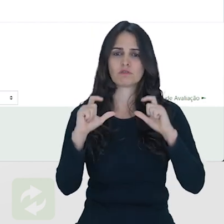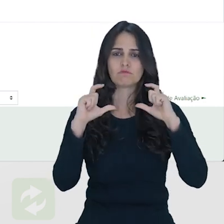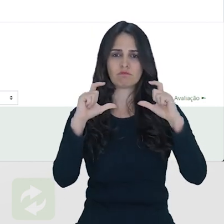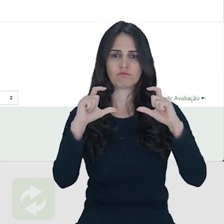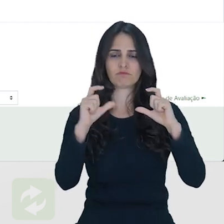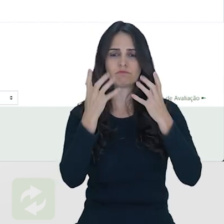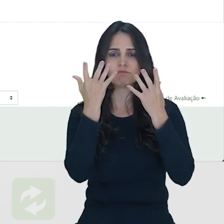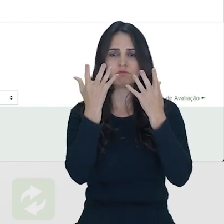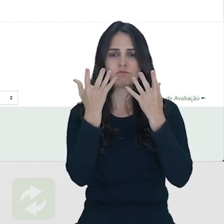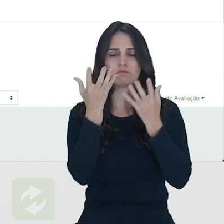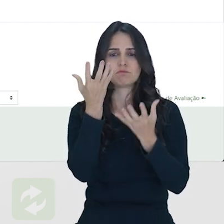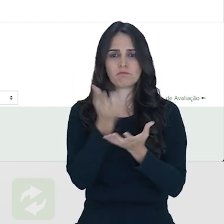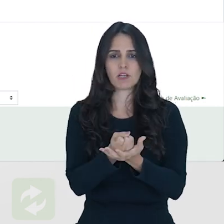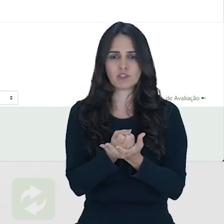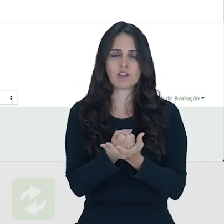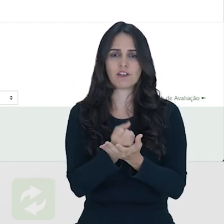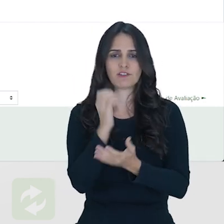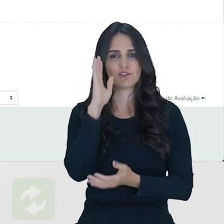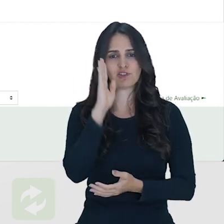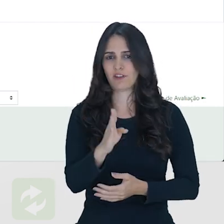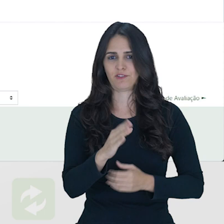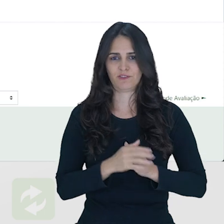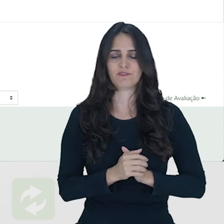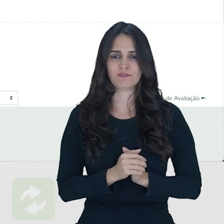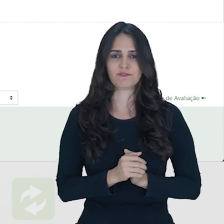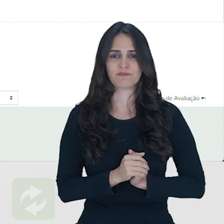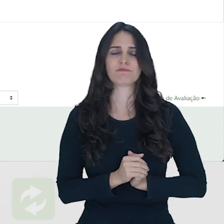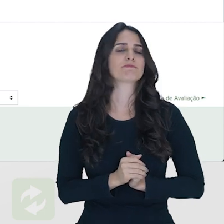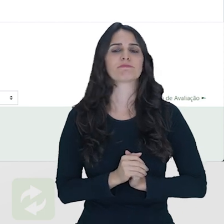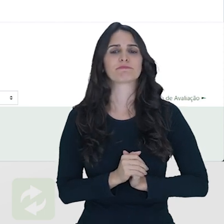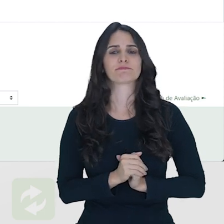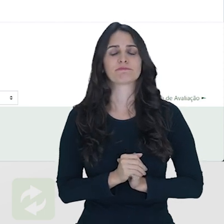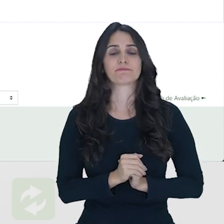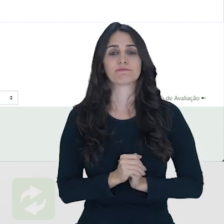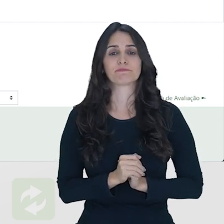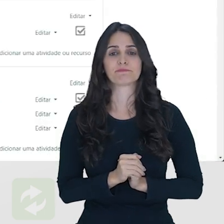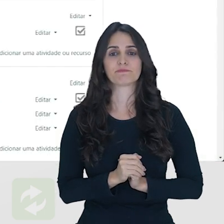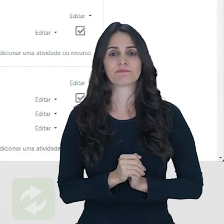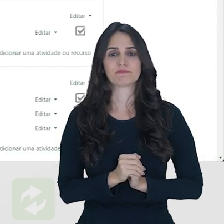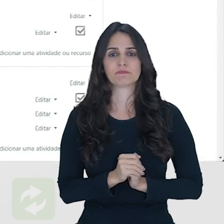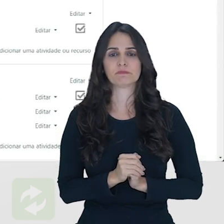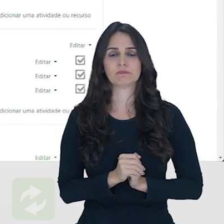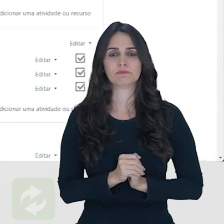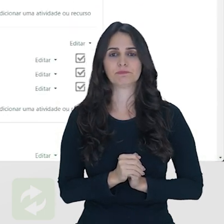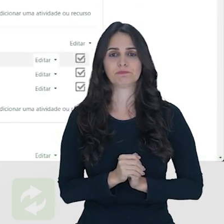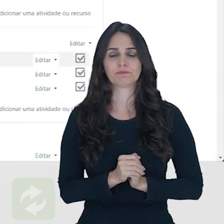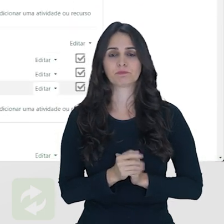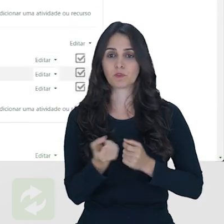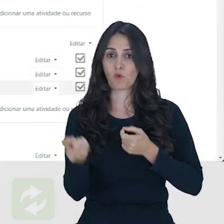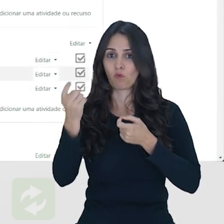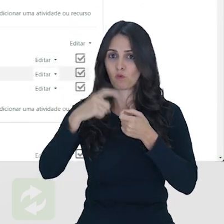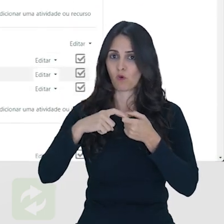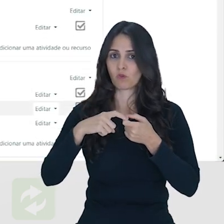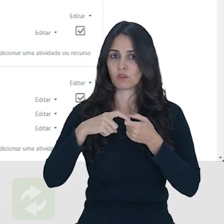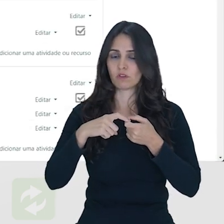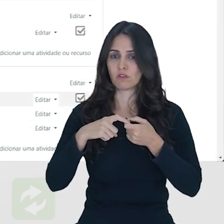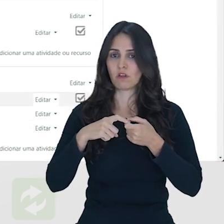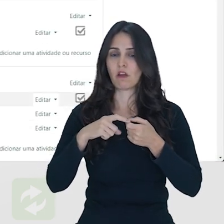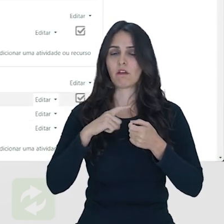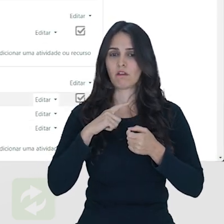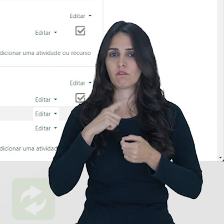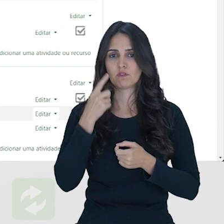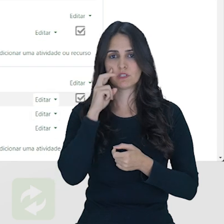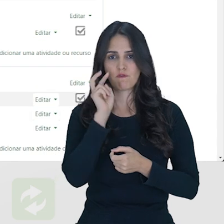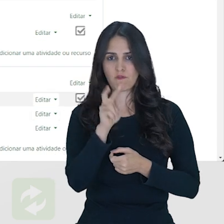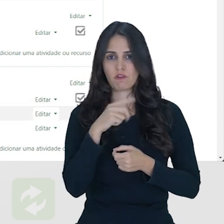o download dessa pasta de uma vez retornando aqui neste outro tópico eu